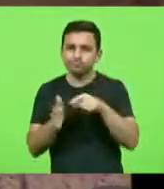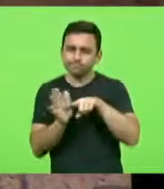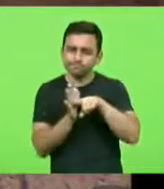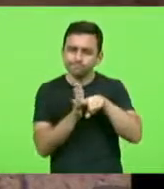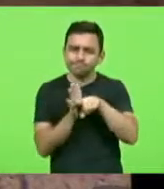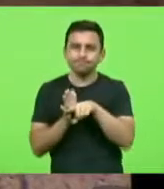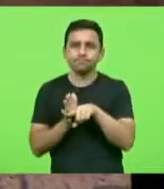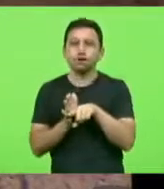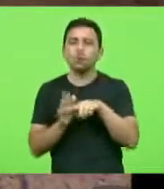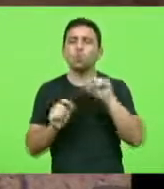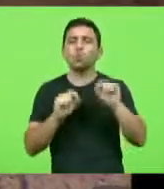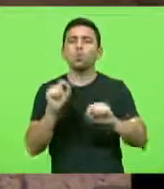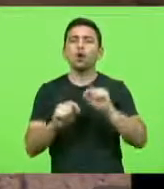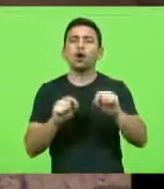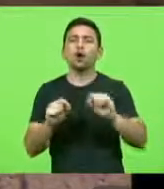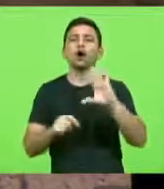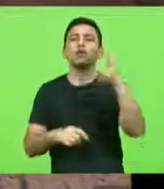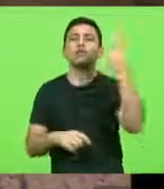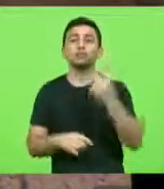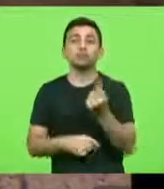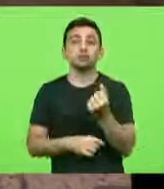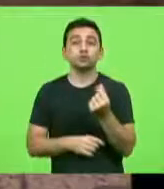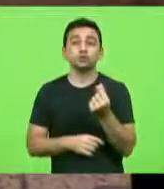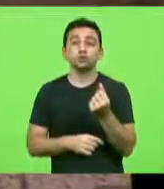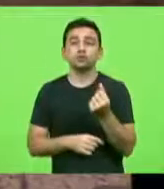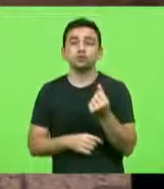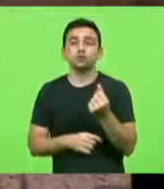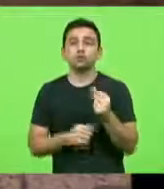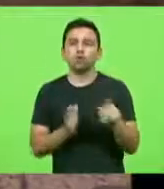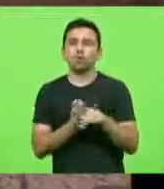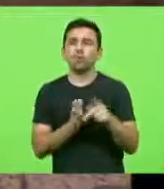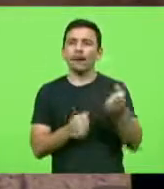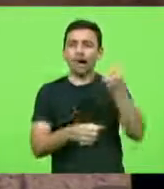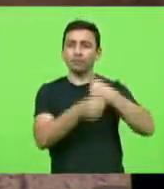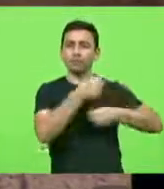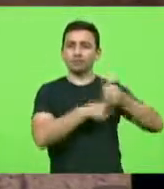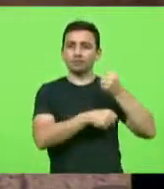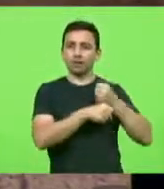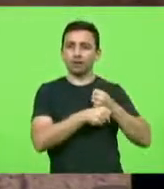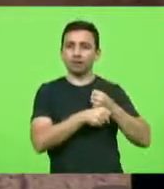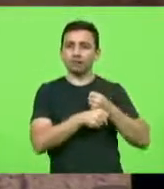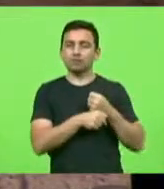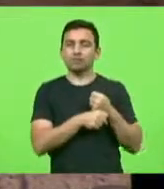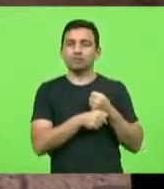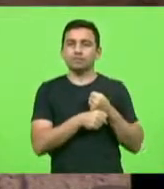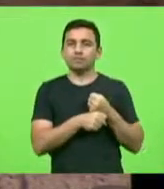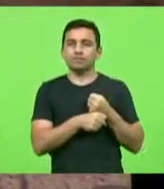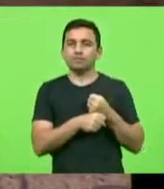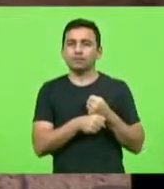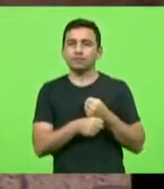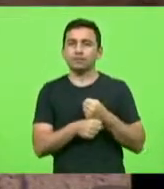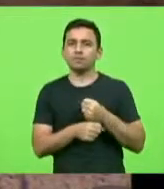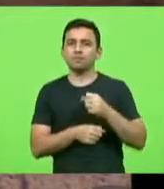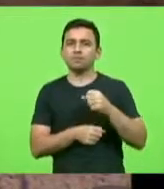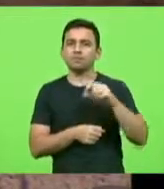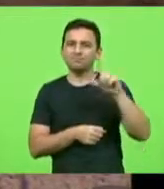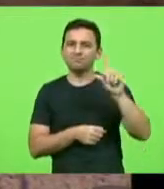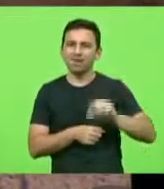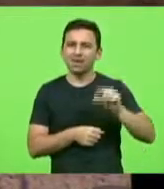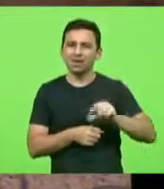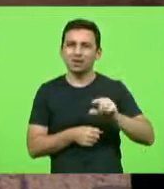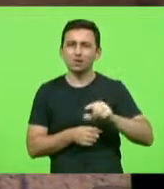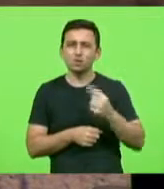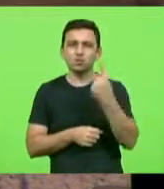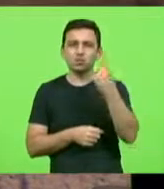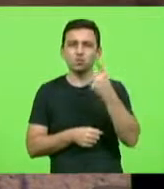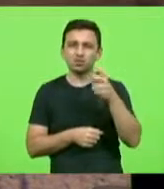do que aconteceu com os recursos destinados já desde o ano passado nessa pandemia. Menos de 1/5